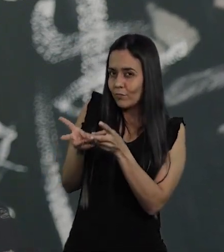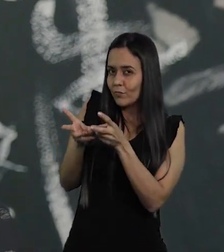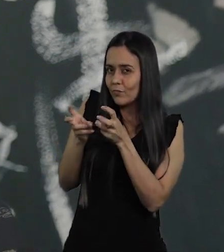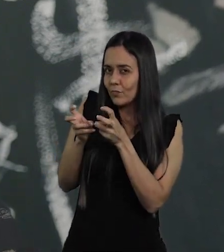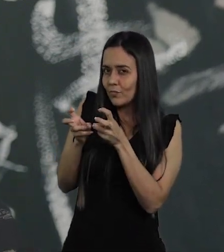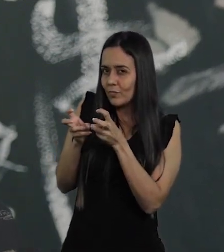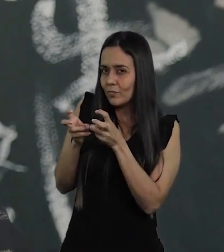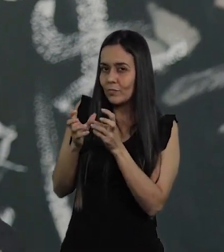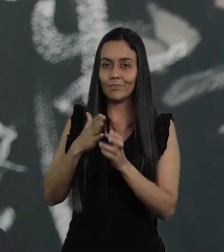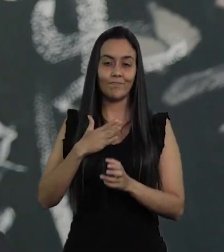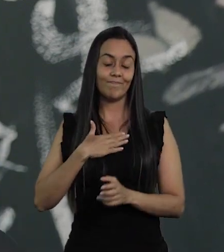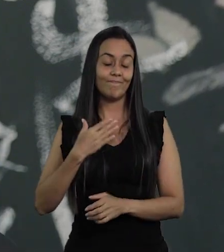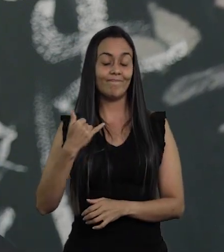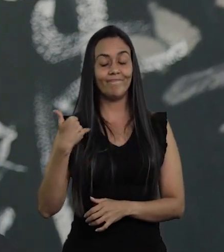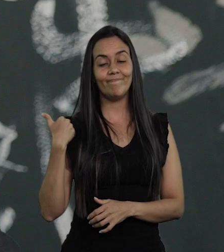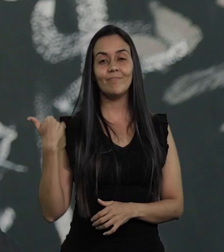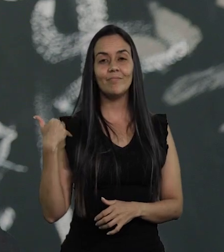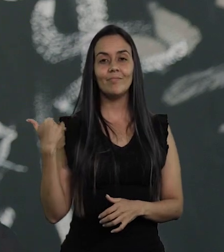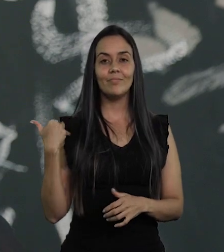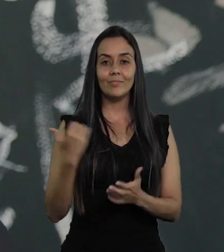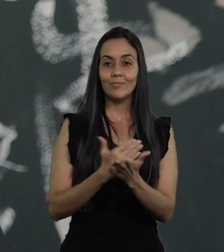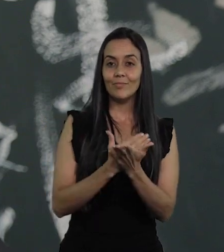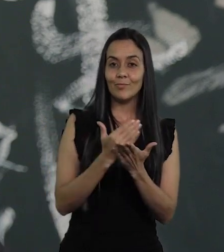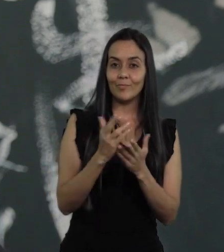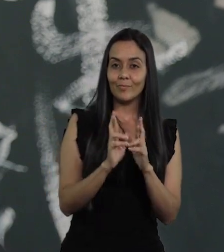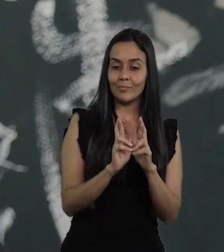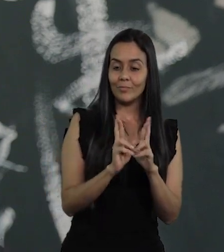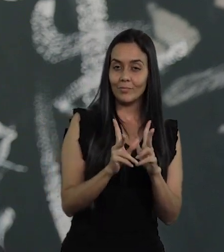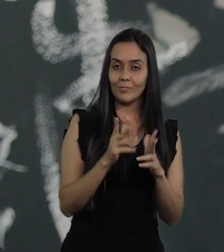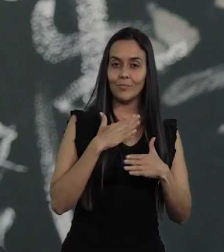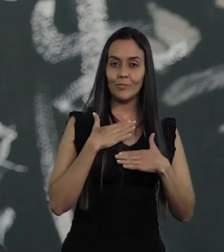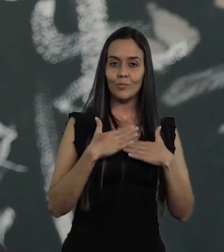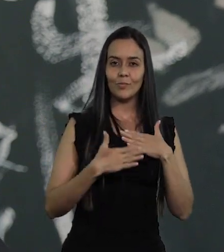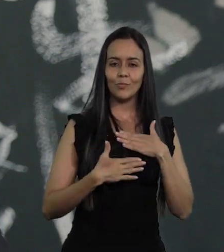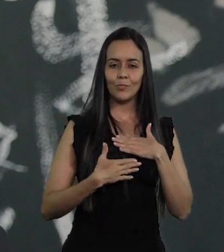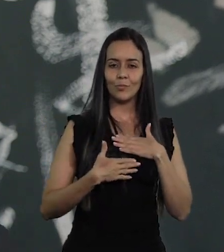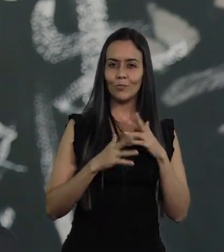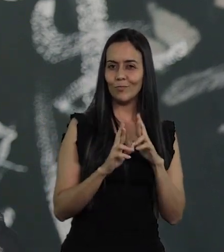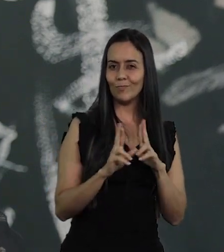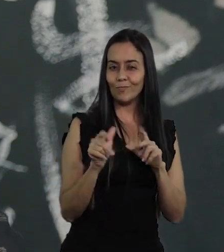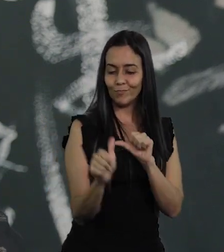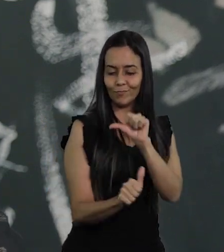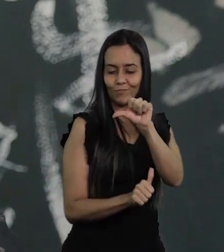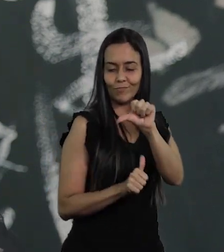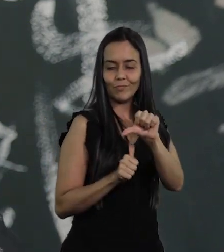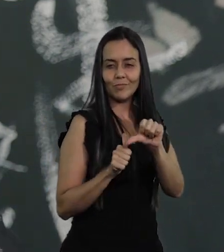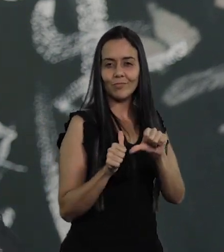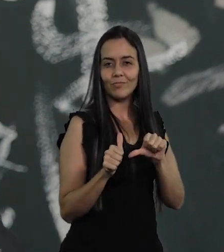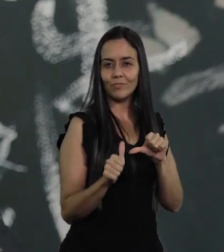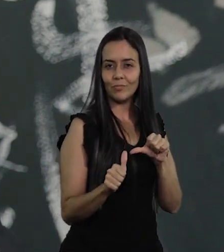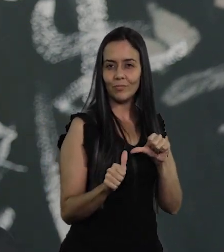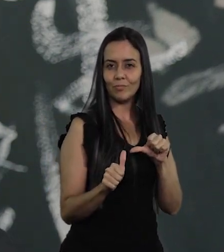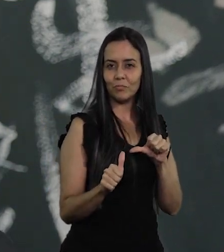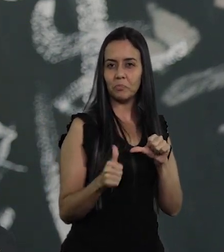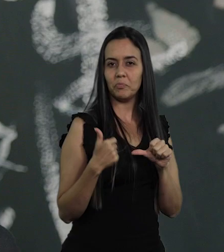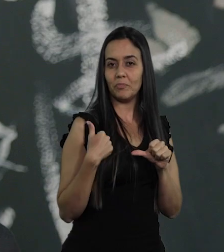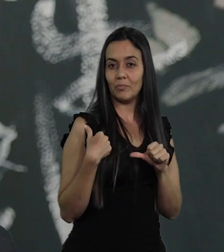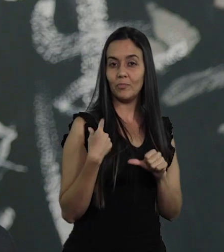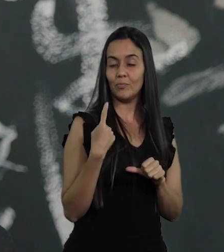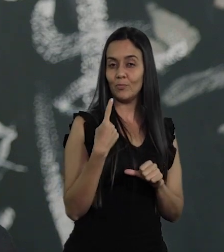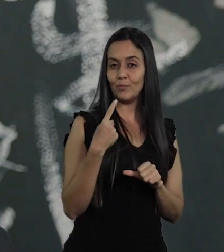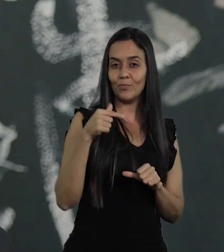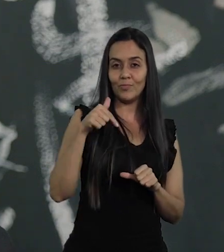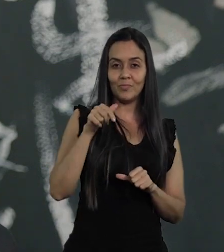vai diminuindo, tem essa simetria, o meu corpo começa a ser chamado. Quer dizer, se eu tinha 1,75 m, agora eu tenho